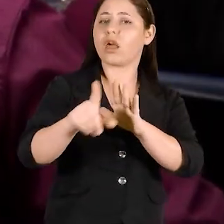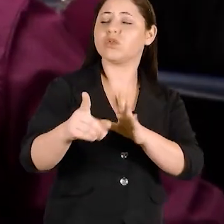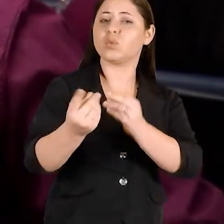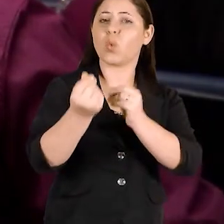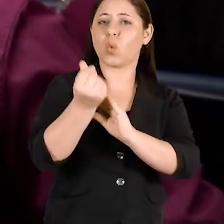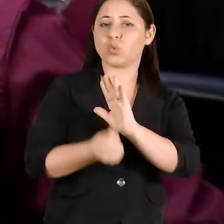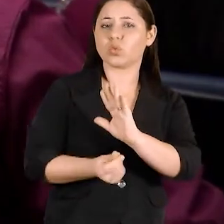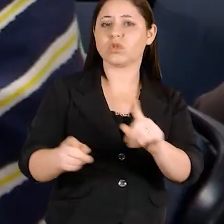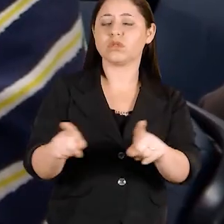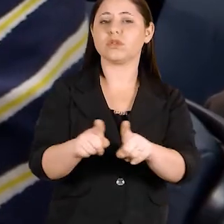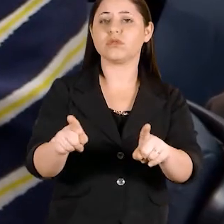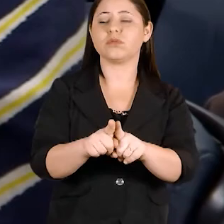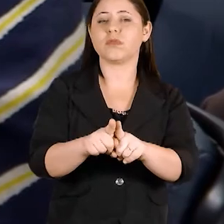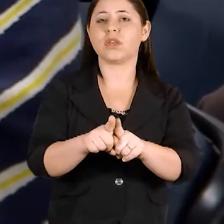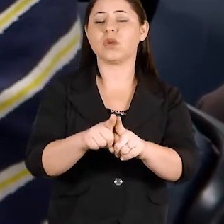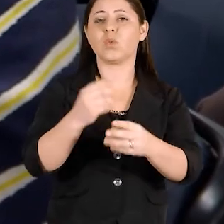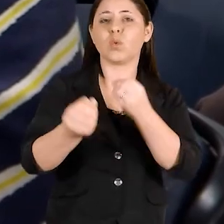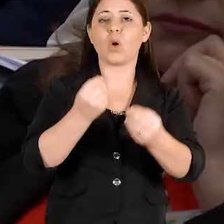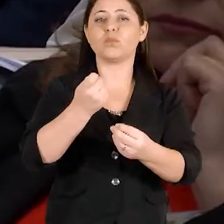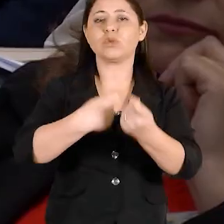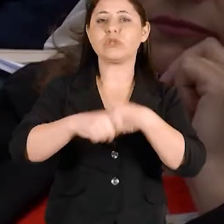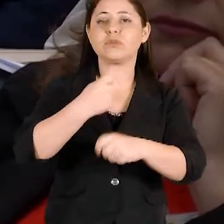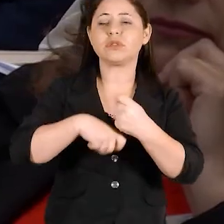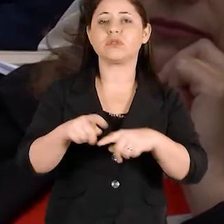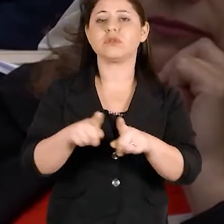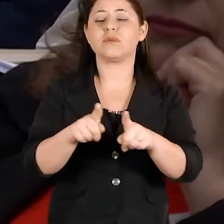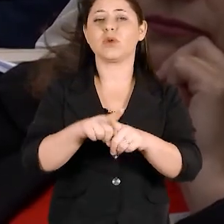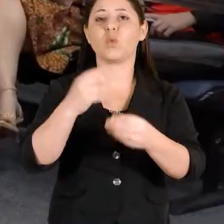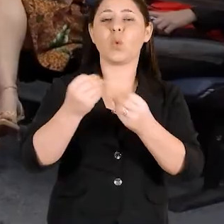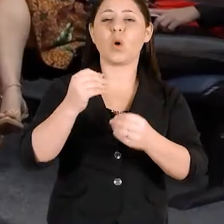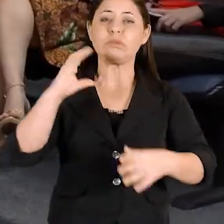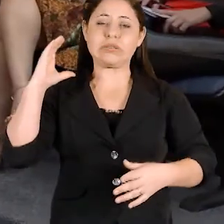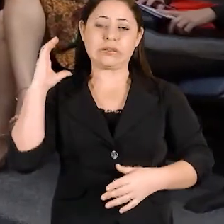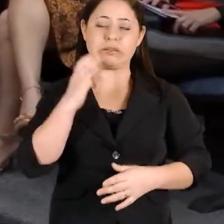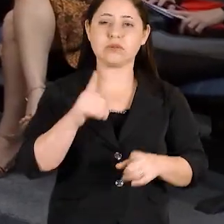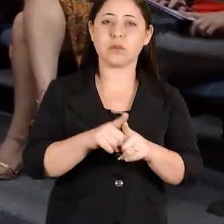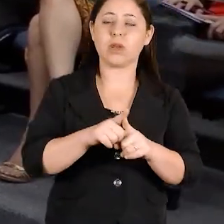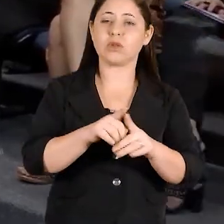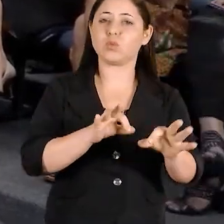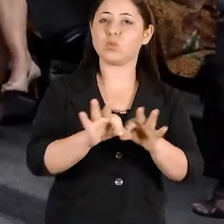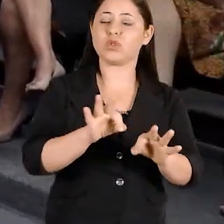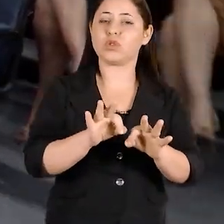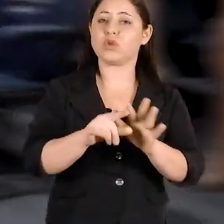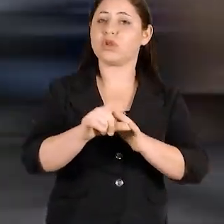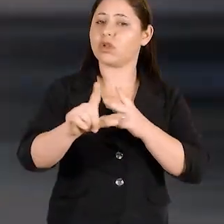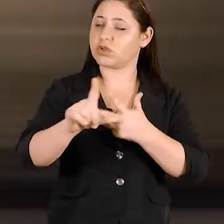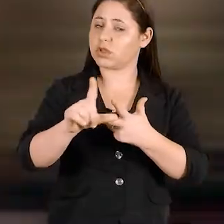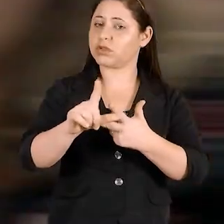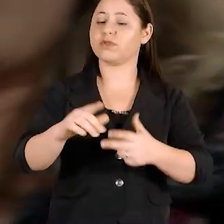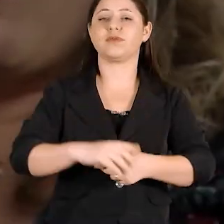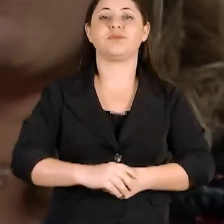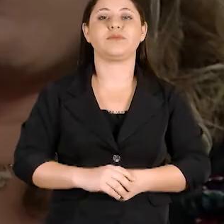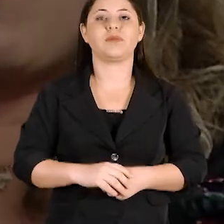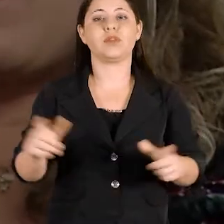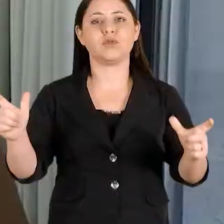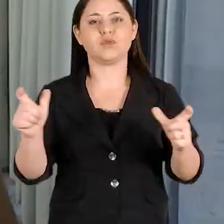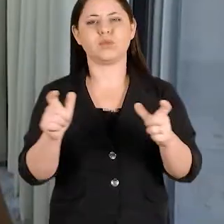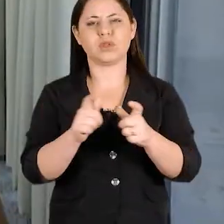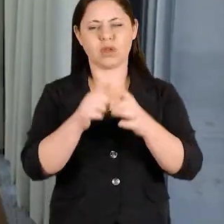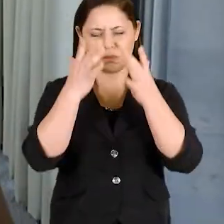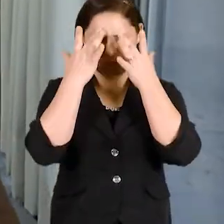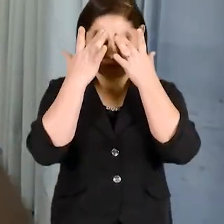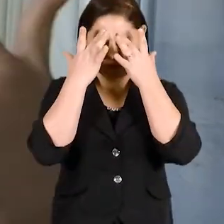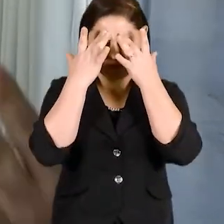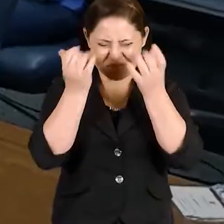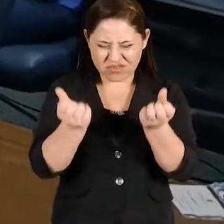direito administrativo e até a respeito da influência da criminologia na produção legislativa. Para reduzir o